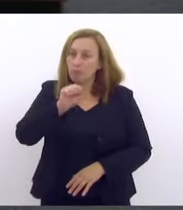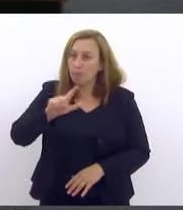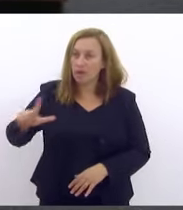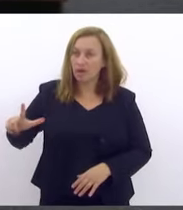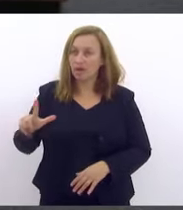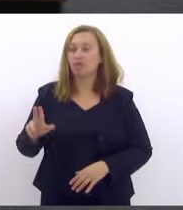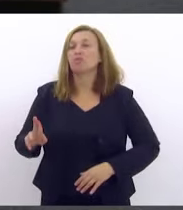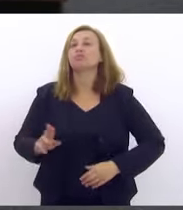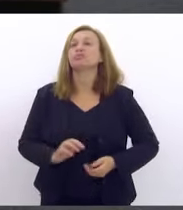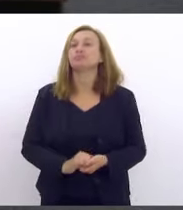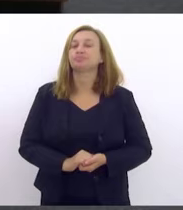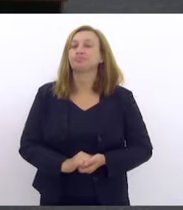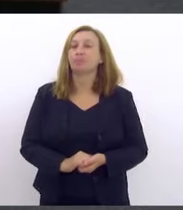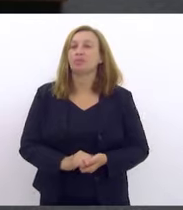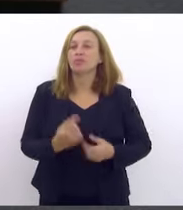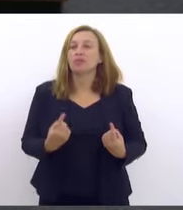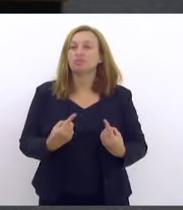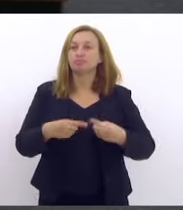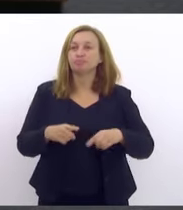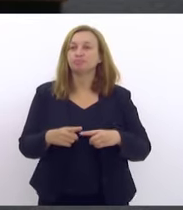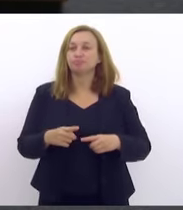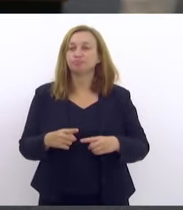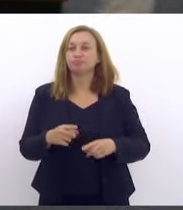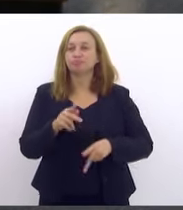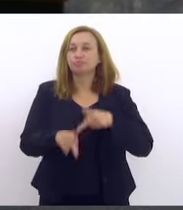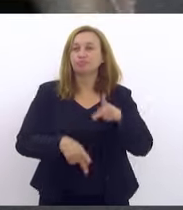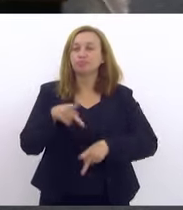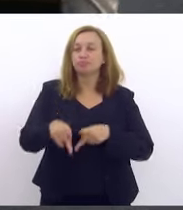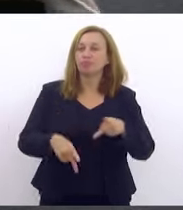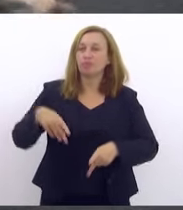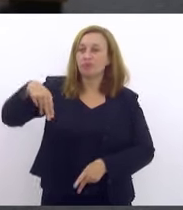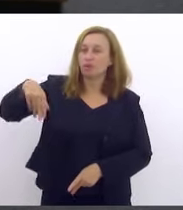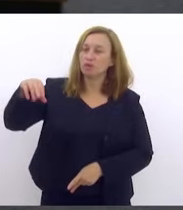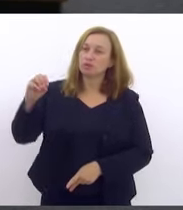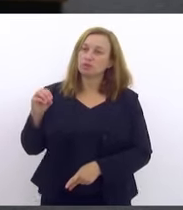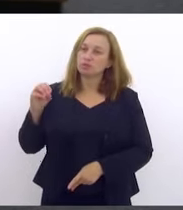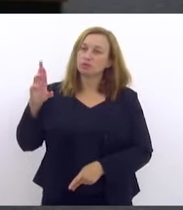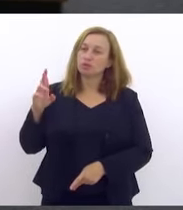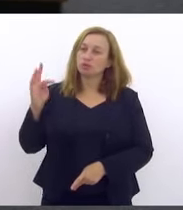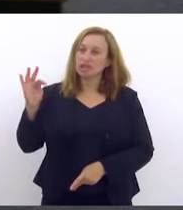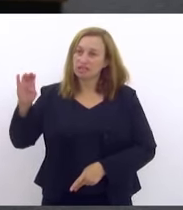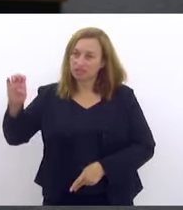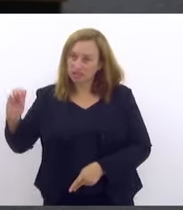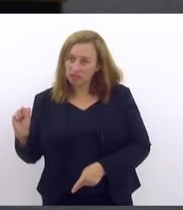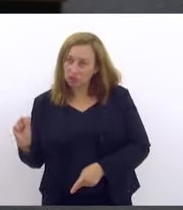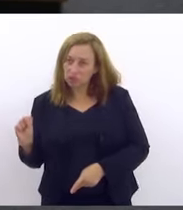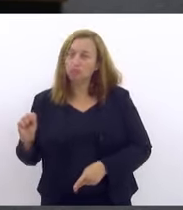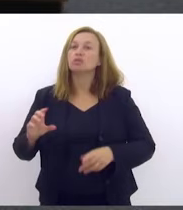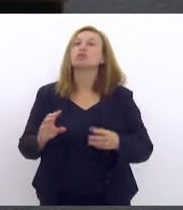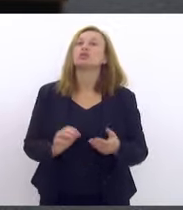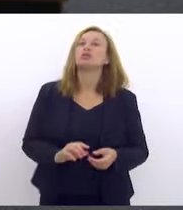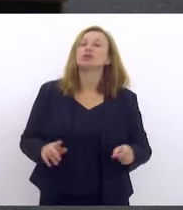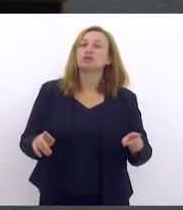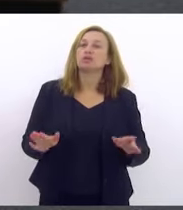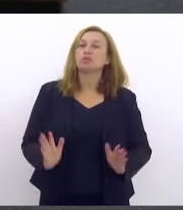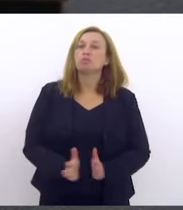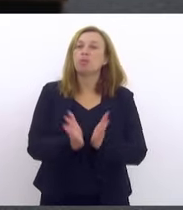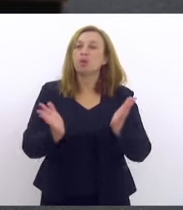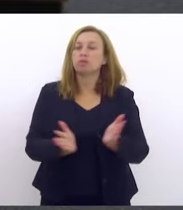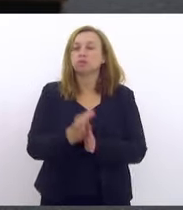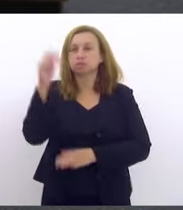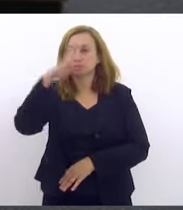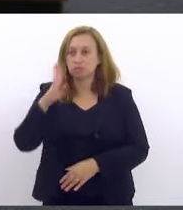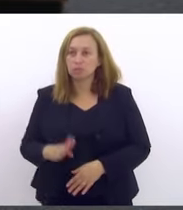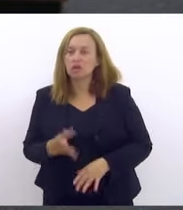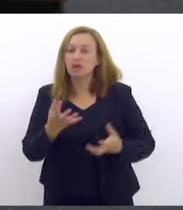da discriminação contra o povo do nordestino, que já nasce com a discriminação contra os pobres do Brasil. A